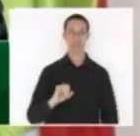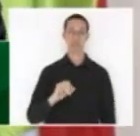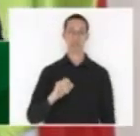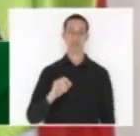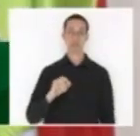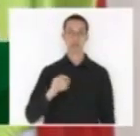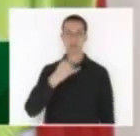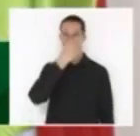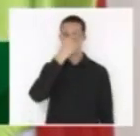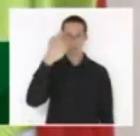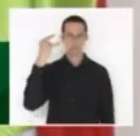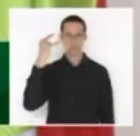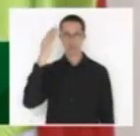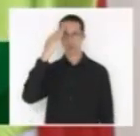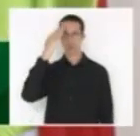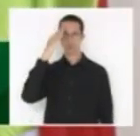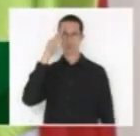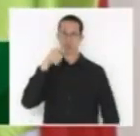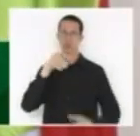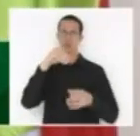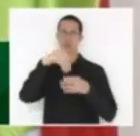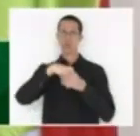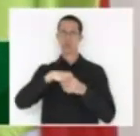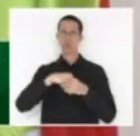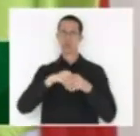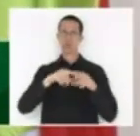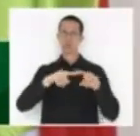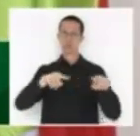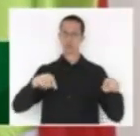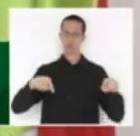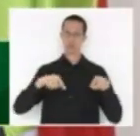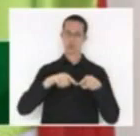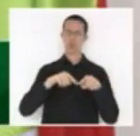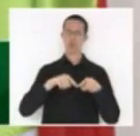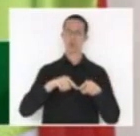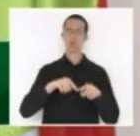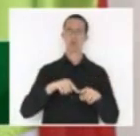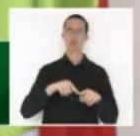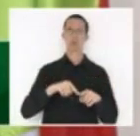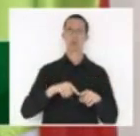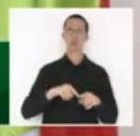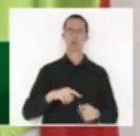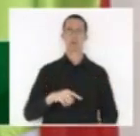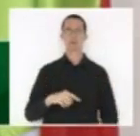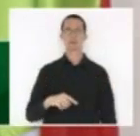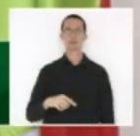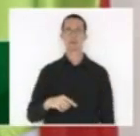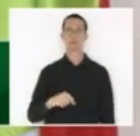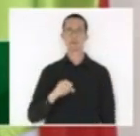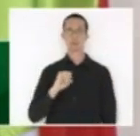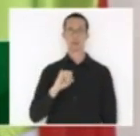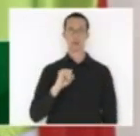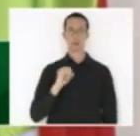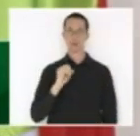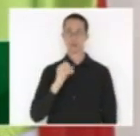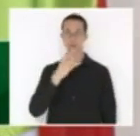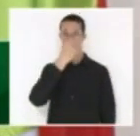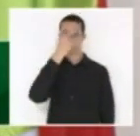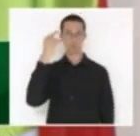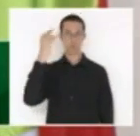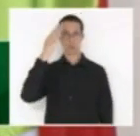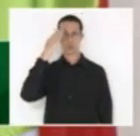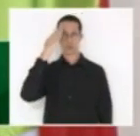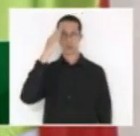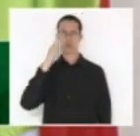residência, dentro da fazenda lá em Curitibanos, deputado Berlan, o cidadão lá, o proprietário da